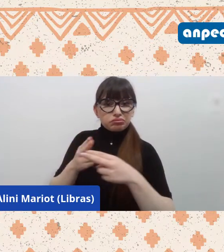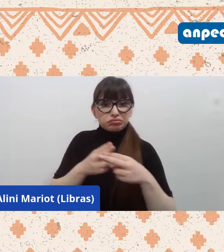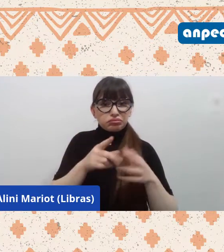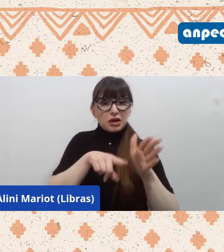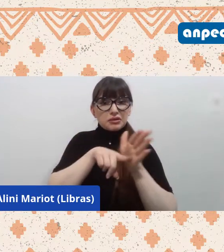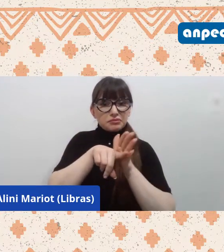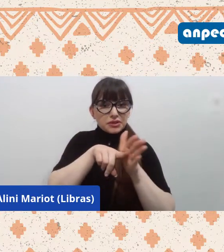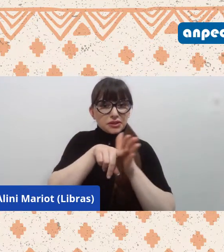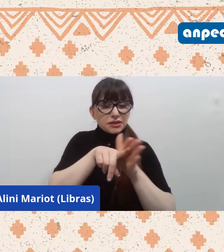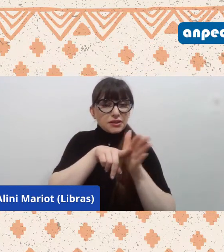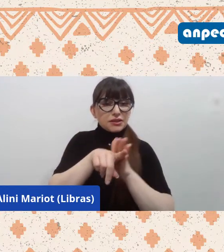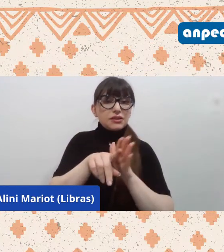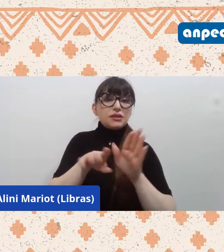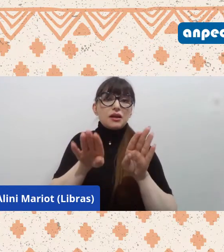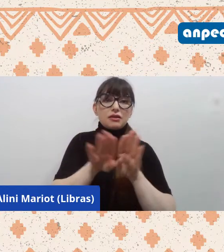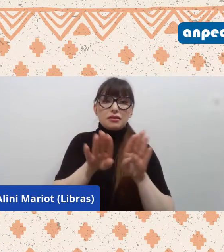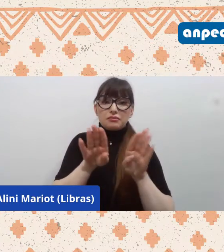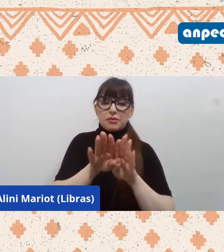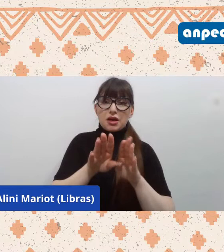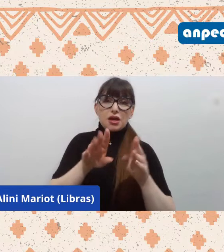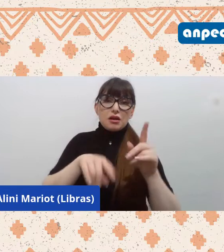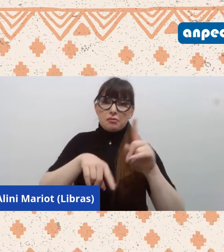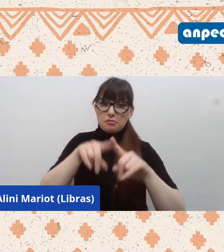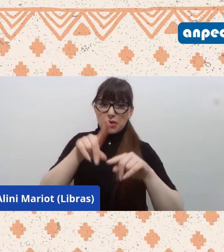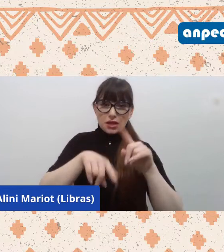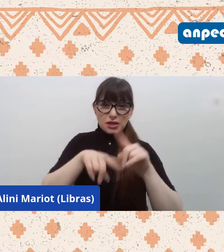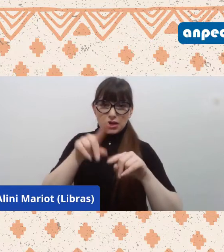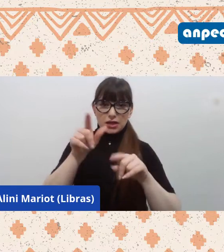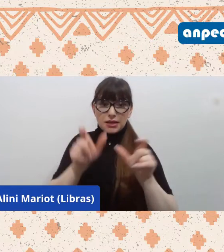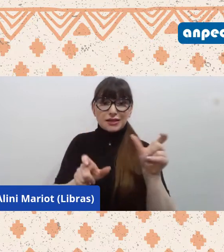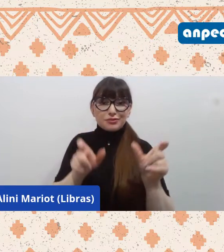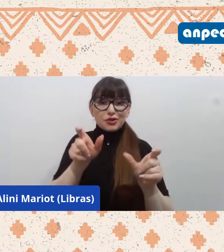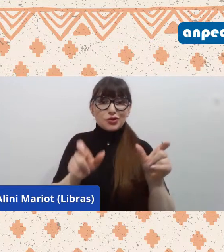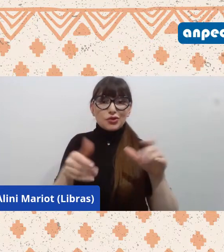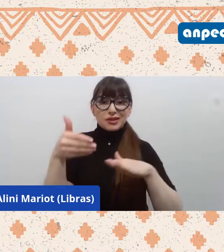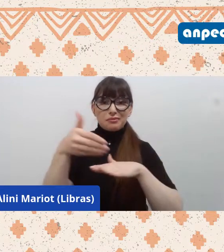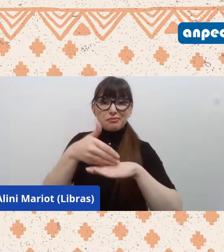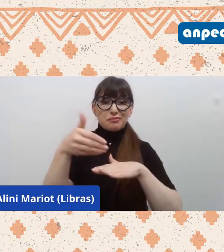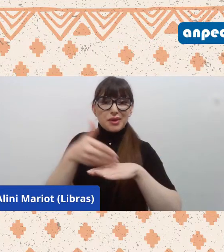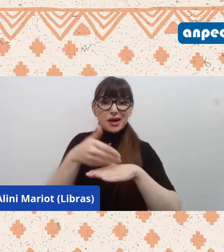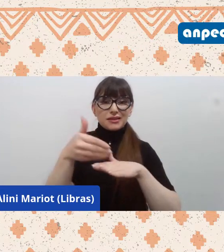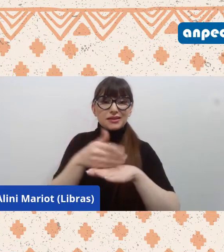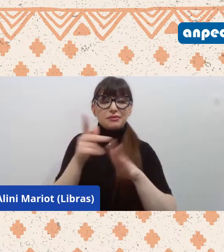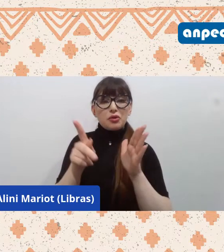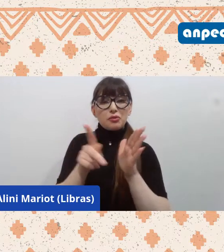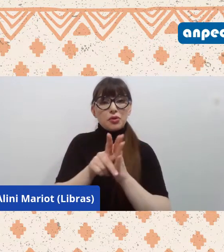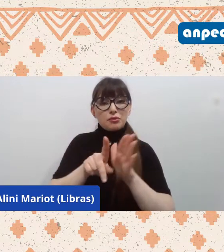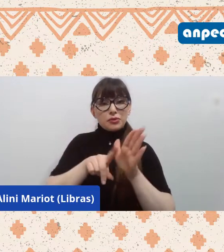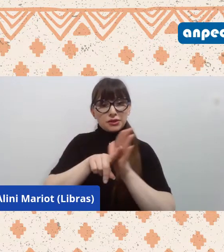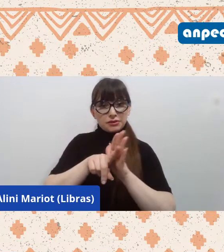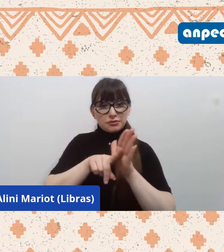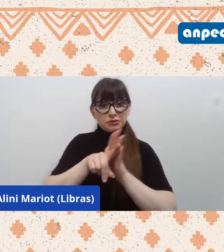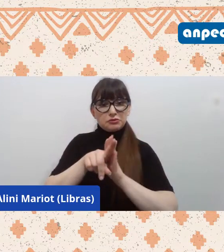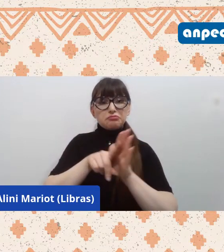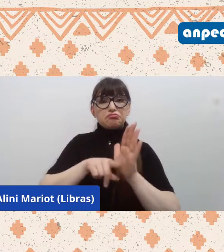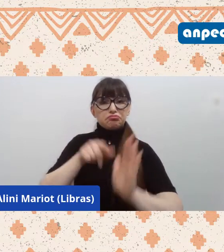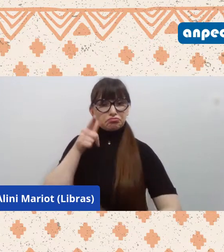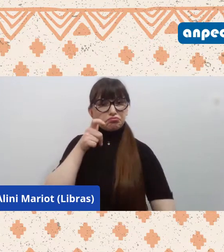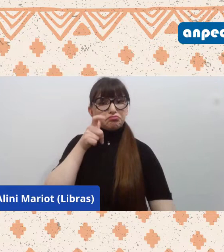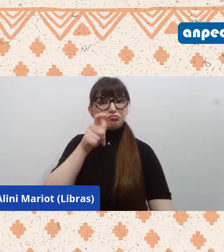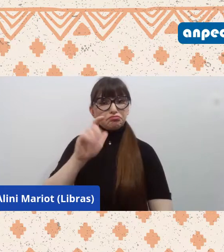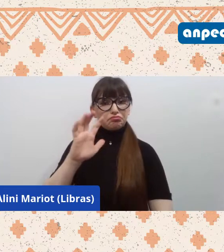os materiais coletados e com os sujeitos envolvidos nesse processo. Então, muito, muito interessante as reflexões da